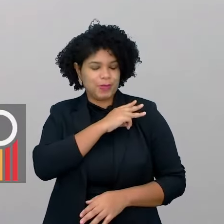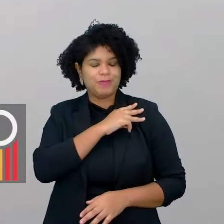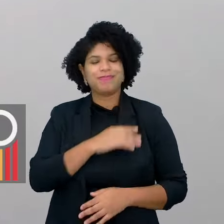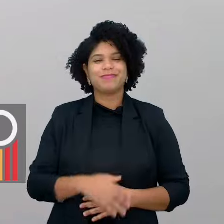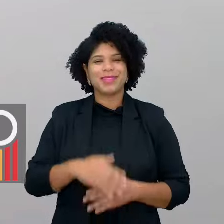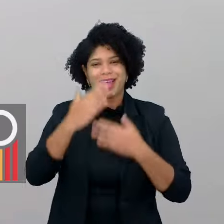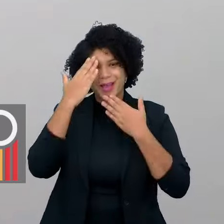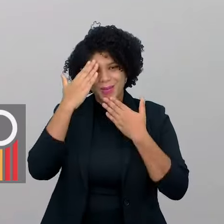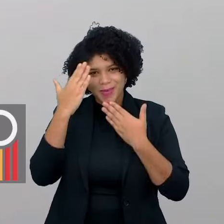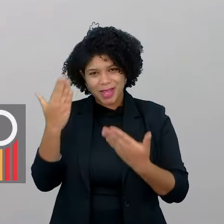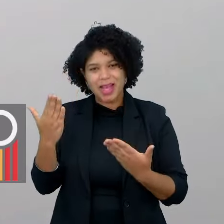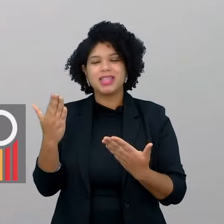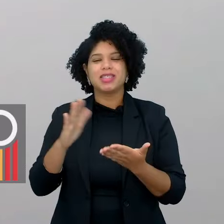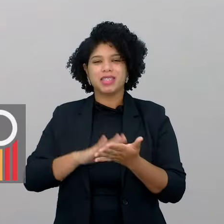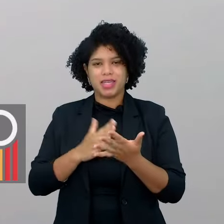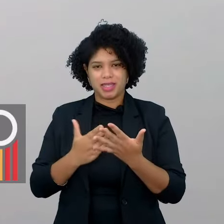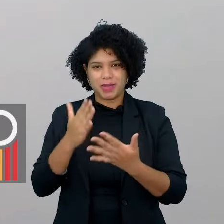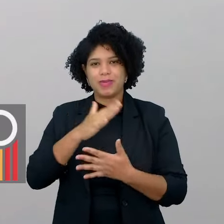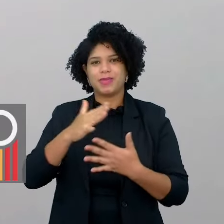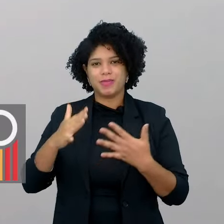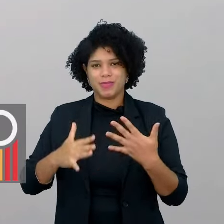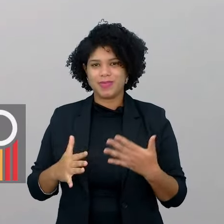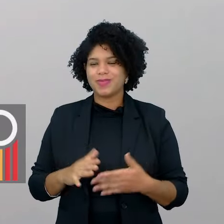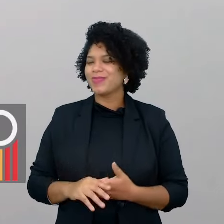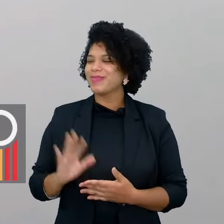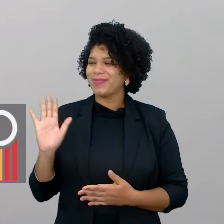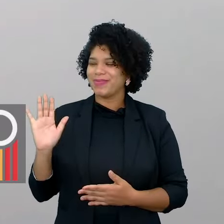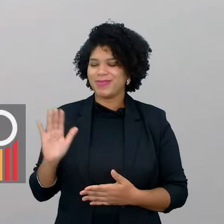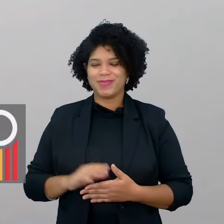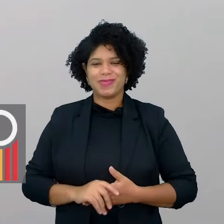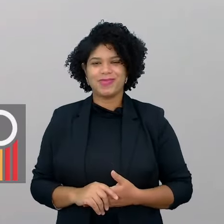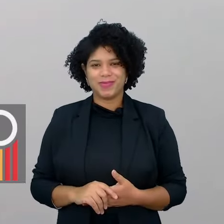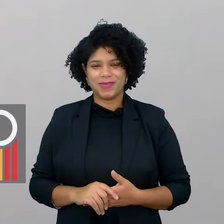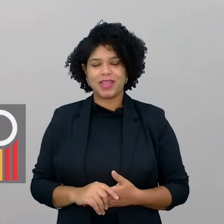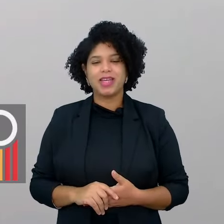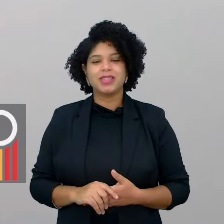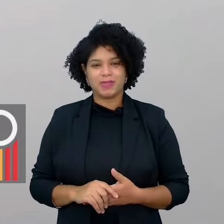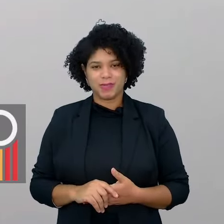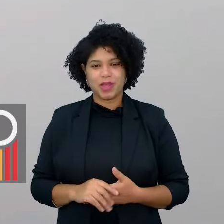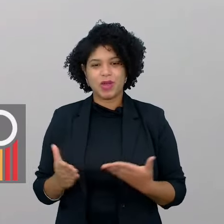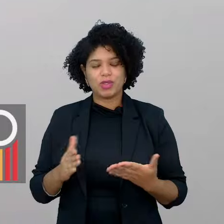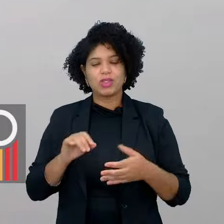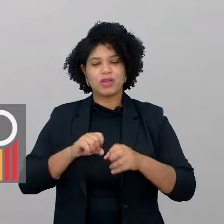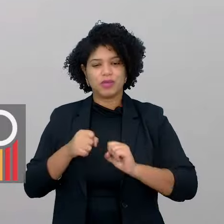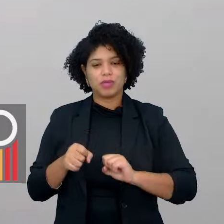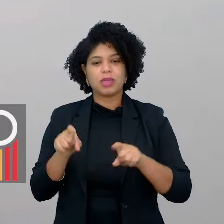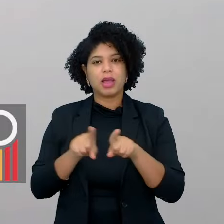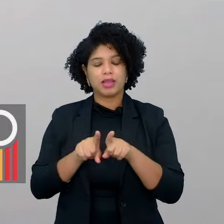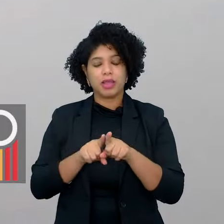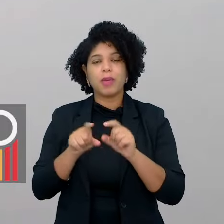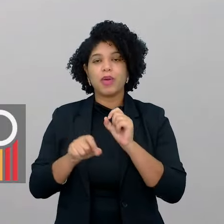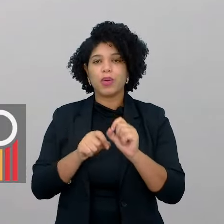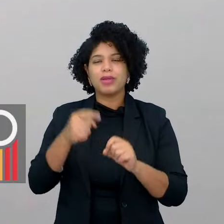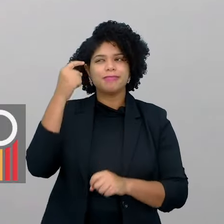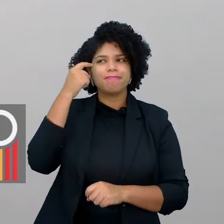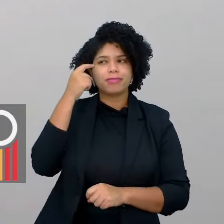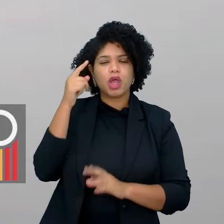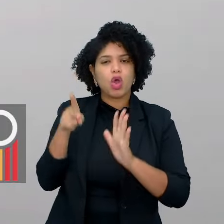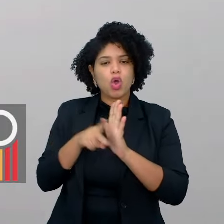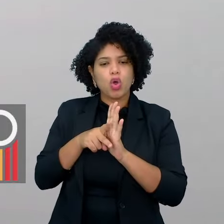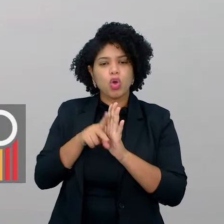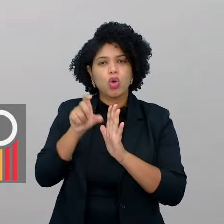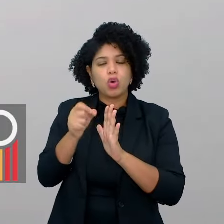agradecendo a presença das intérpretes de Libras que estiverem aqui hoje na nossa formação e ainda pensando numa